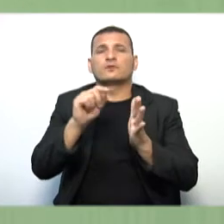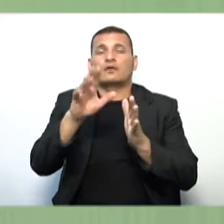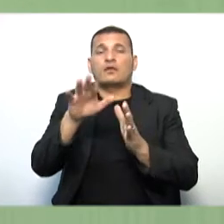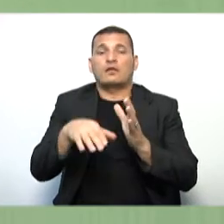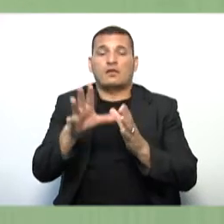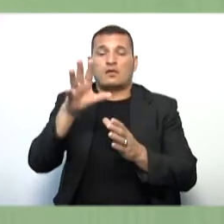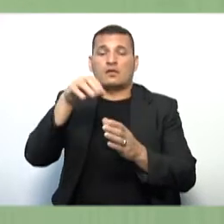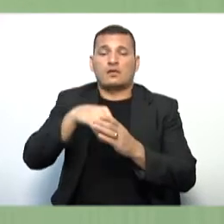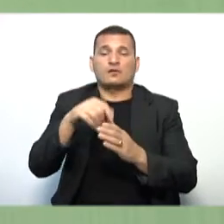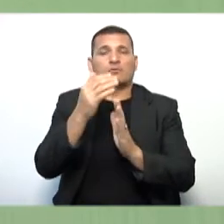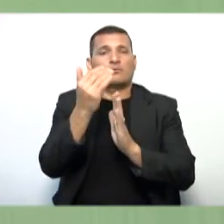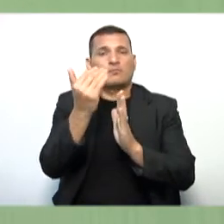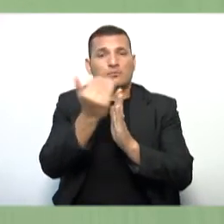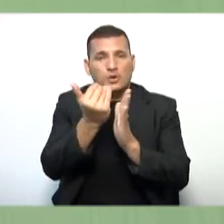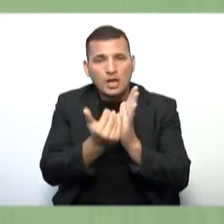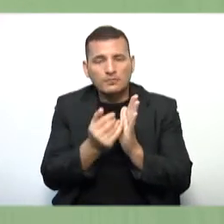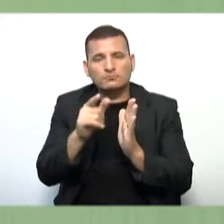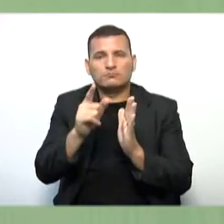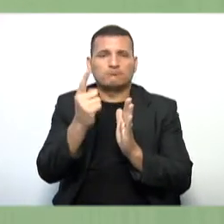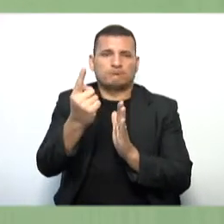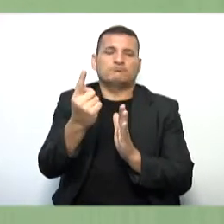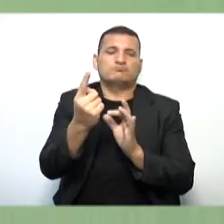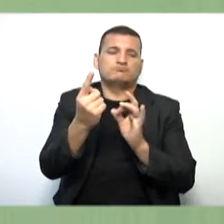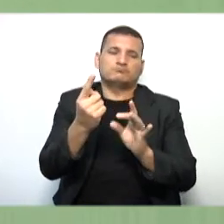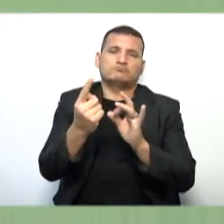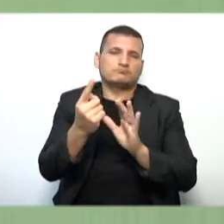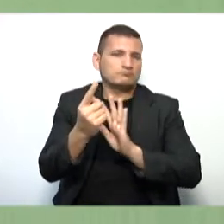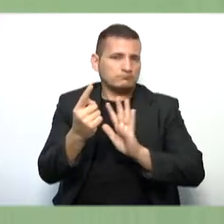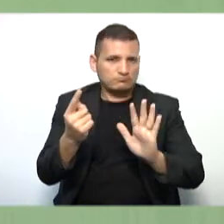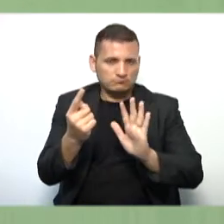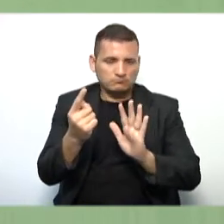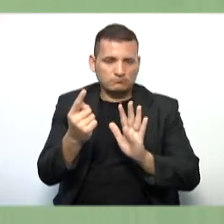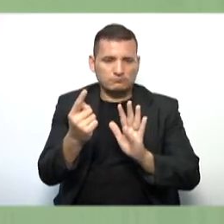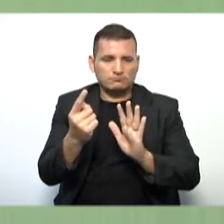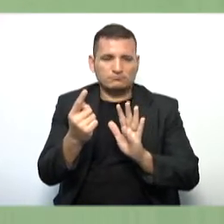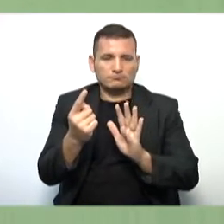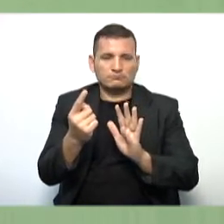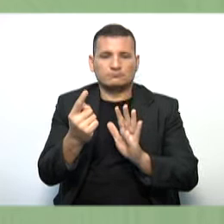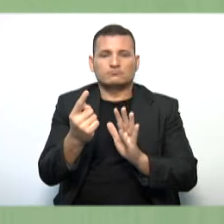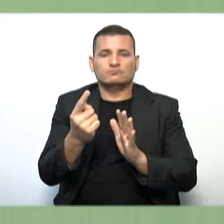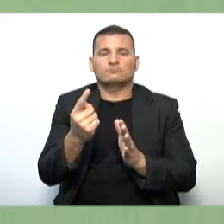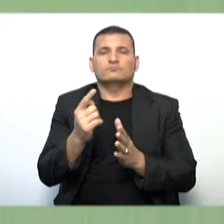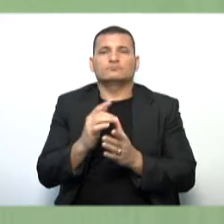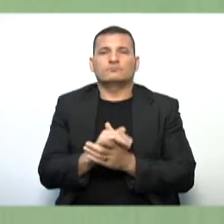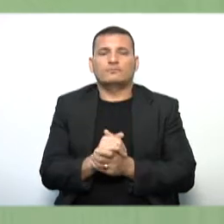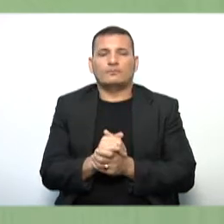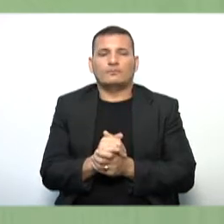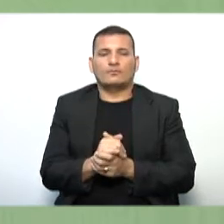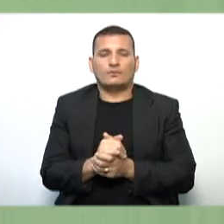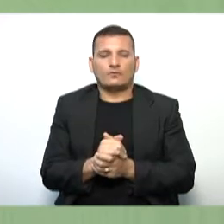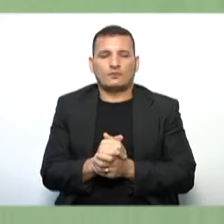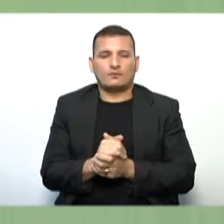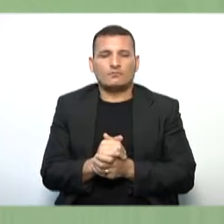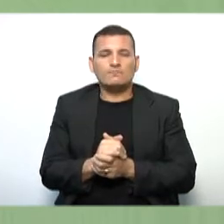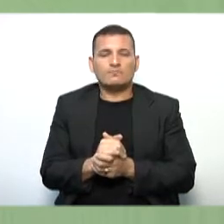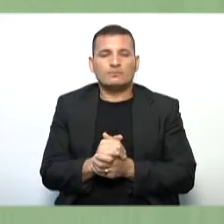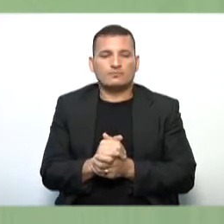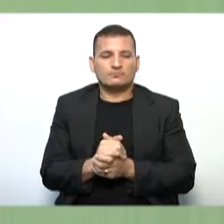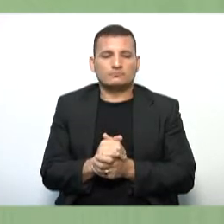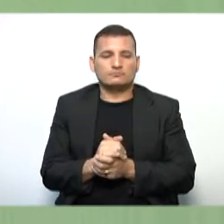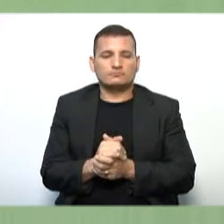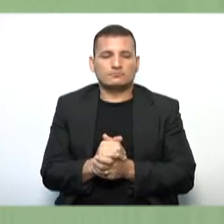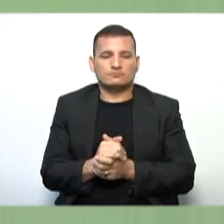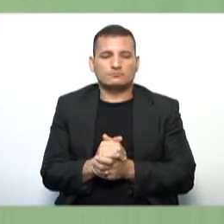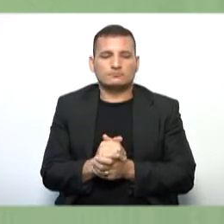o tarefa que está aqui em cima, é programa, né? São os nossos programas a serem executados,